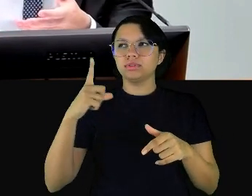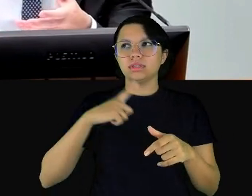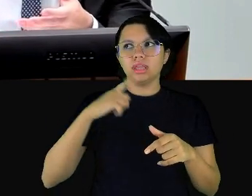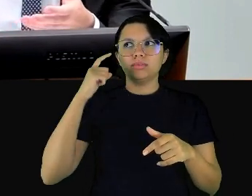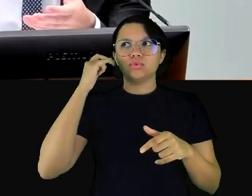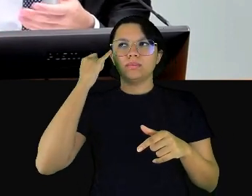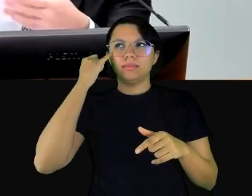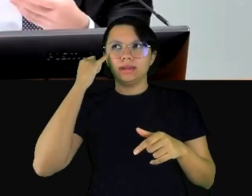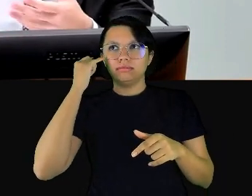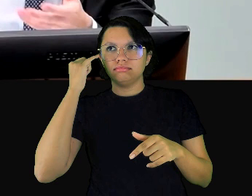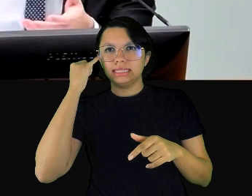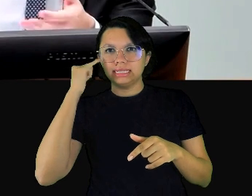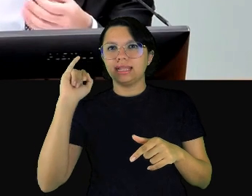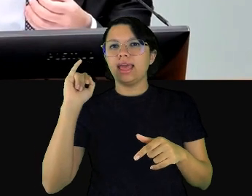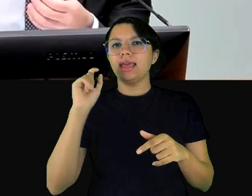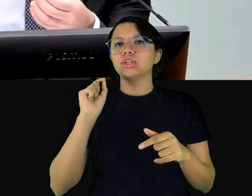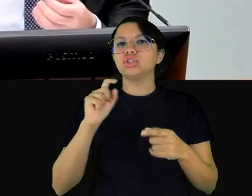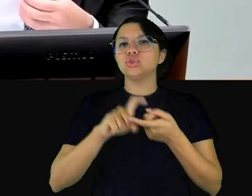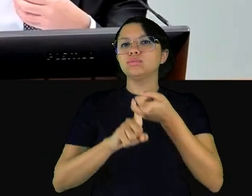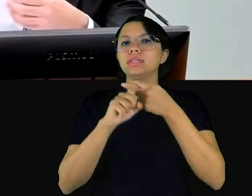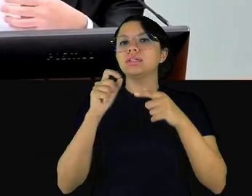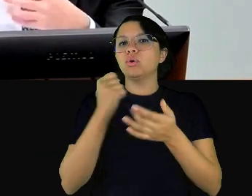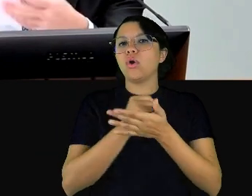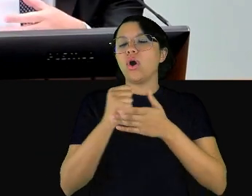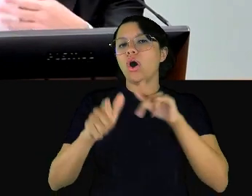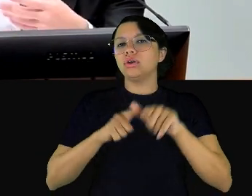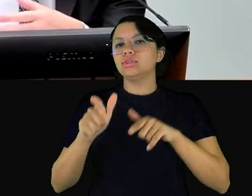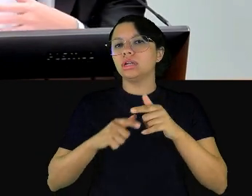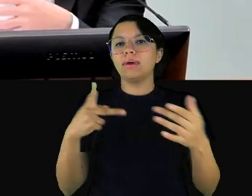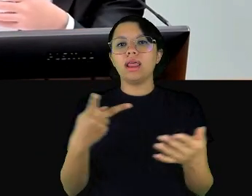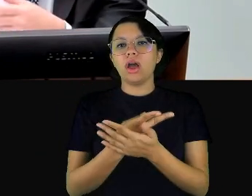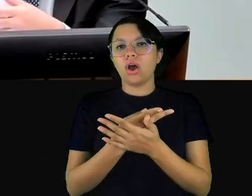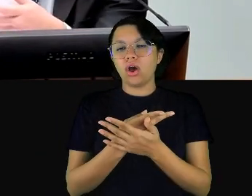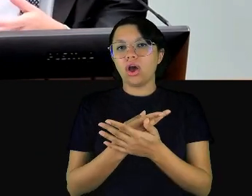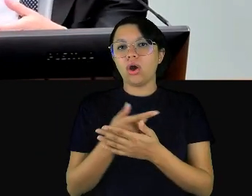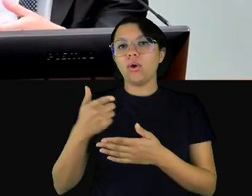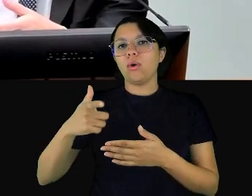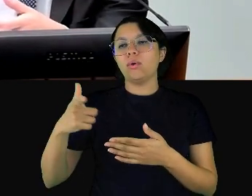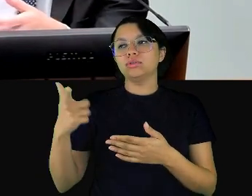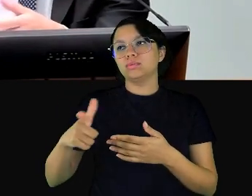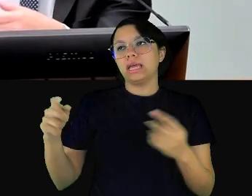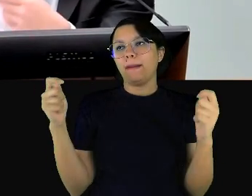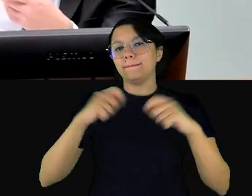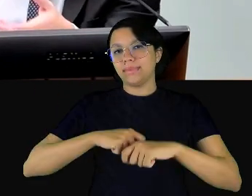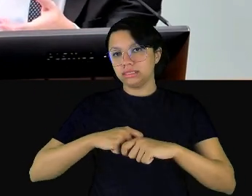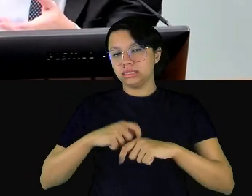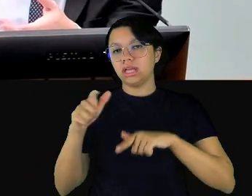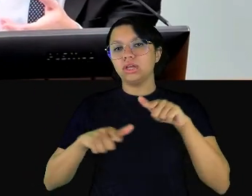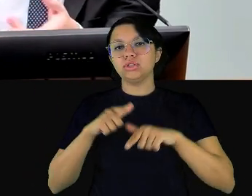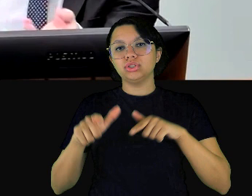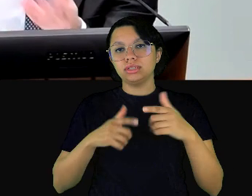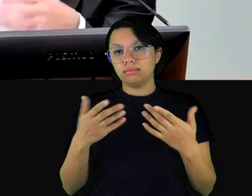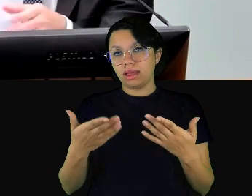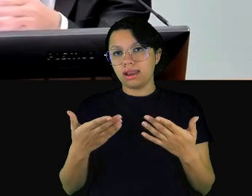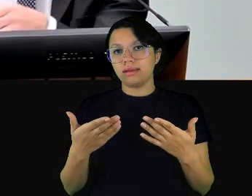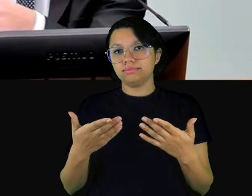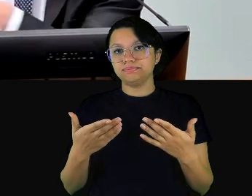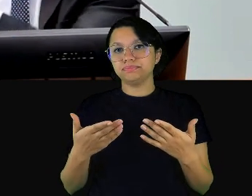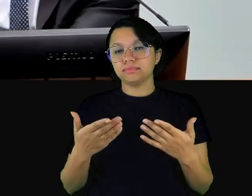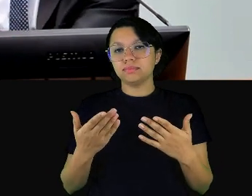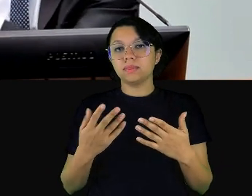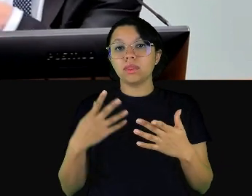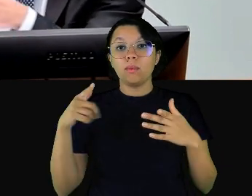ideia, a suspensão do contrato de trabalho que ocorre com a incapacidade, e aí a incapacidade que vai